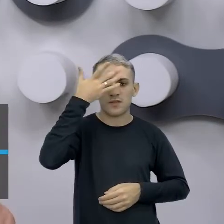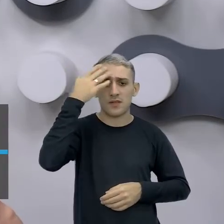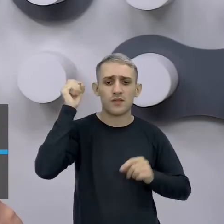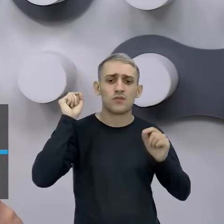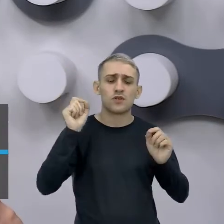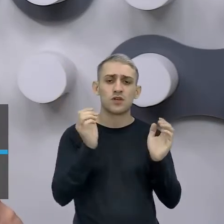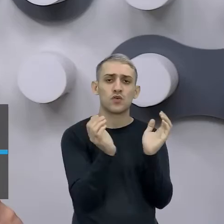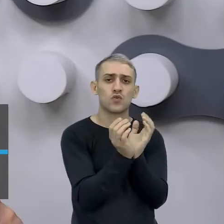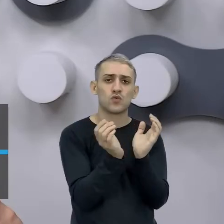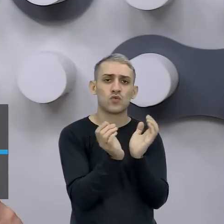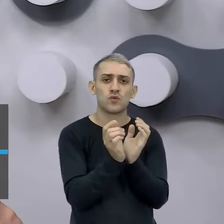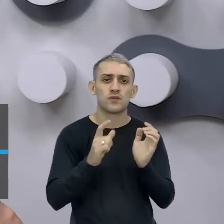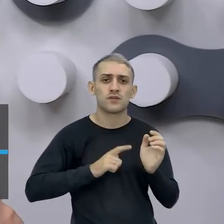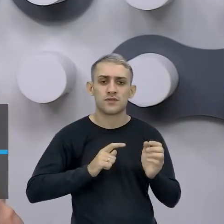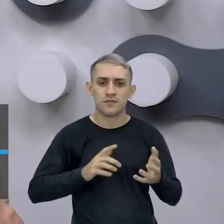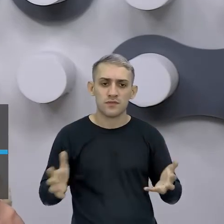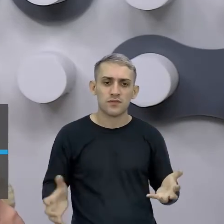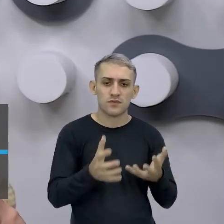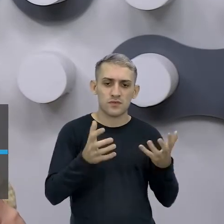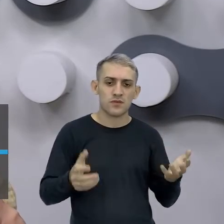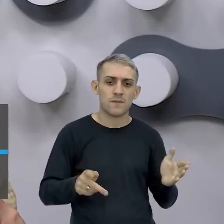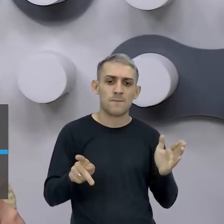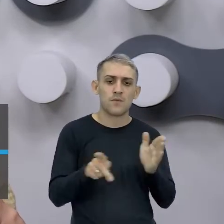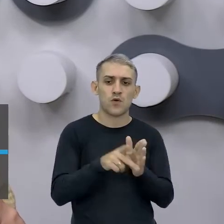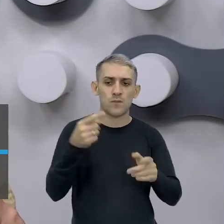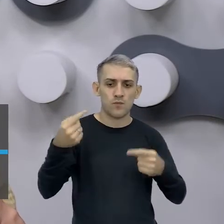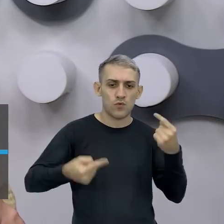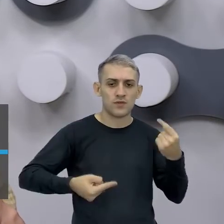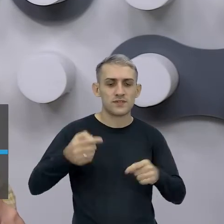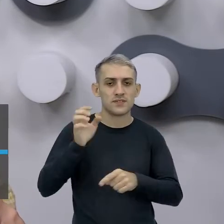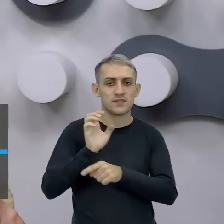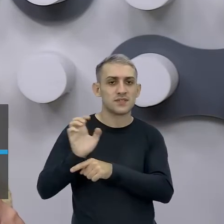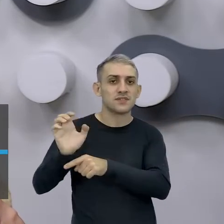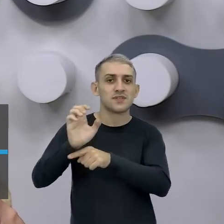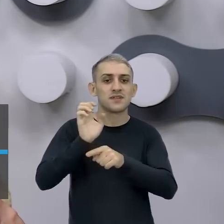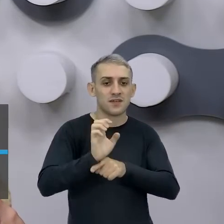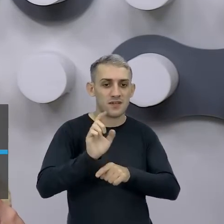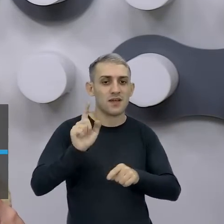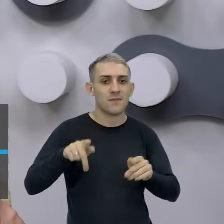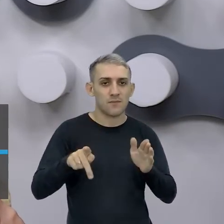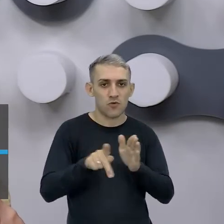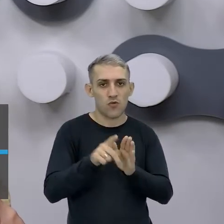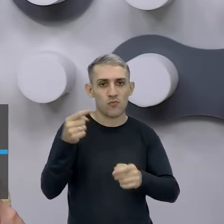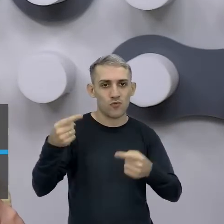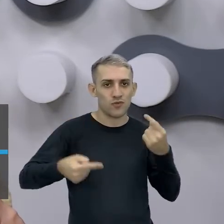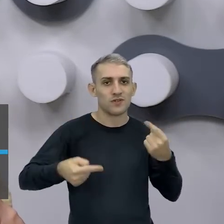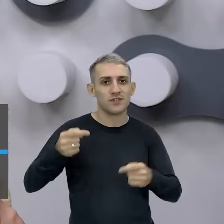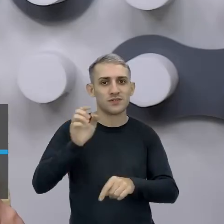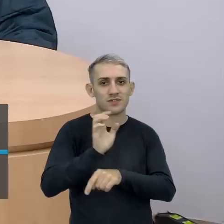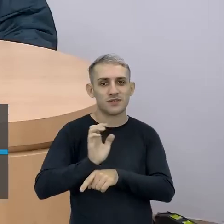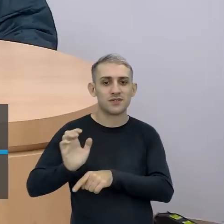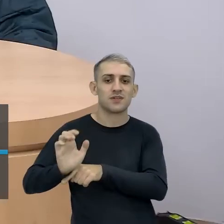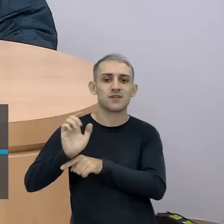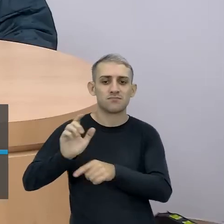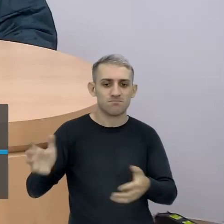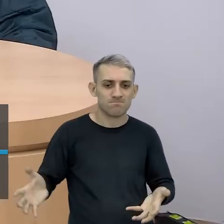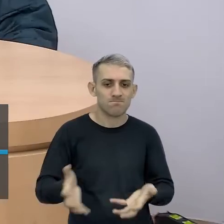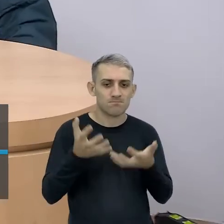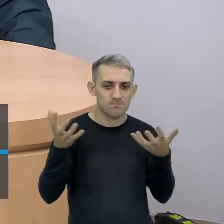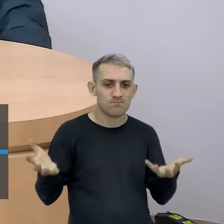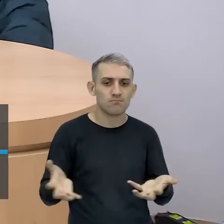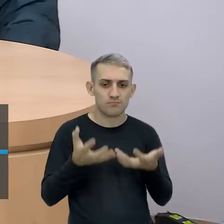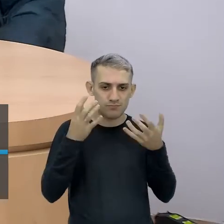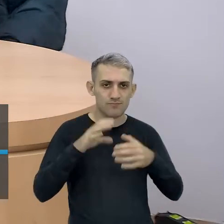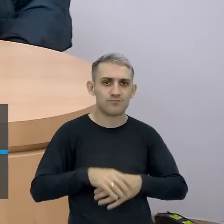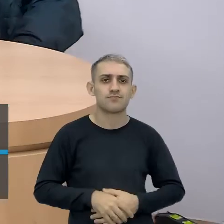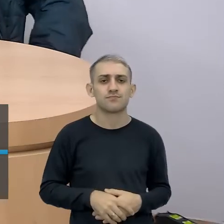grupos foram impulsionados com uma política de Estado. Foi uma política de Estado que impulsionou isso.